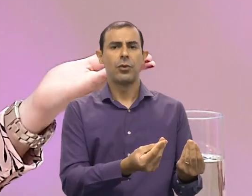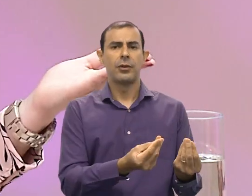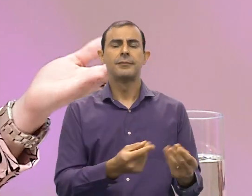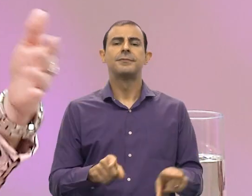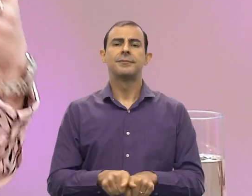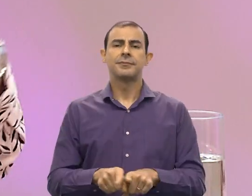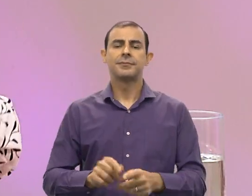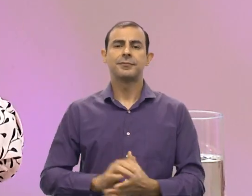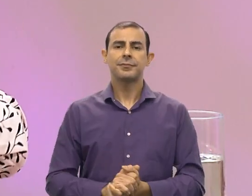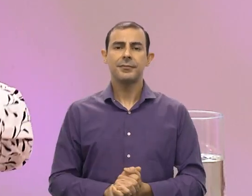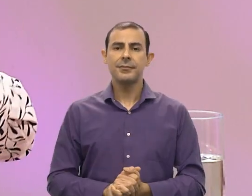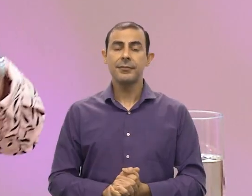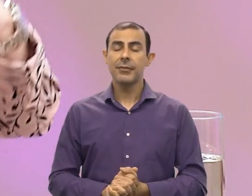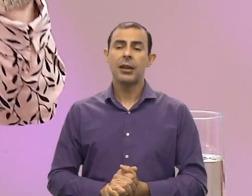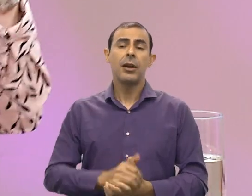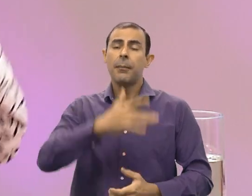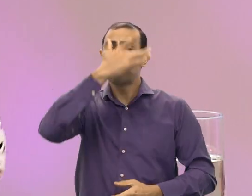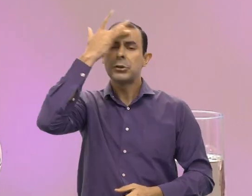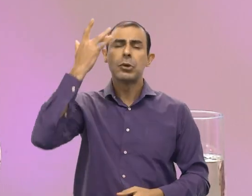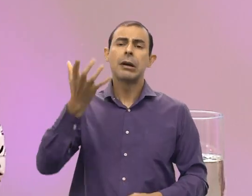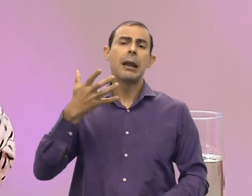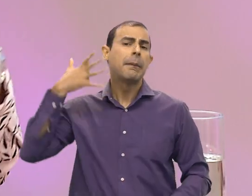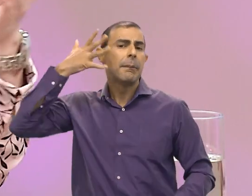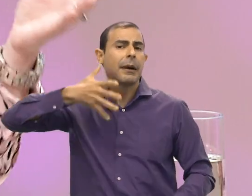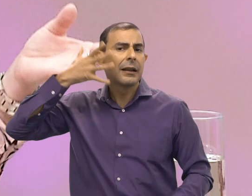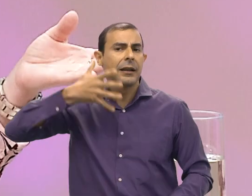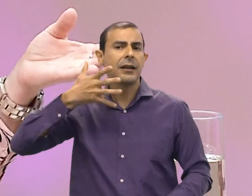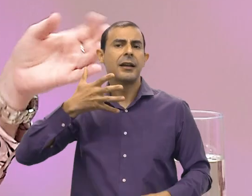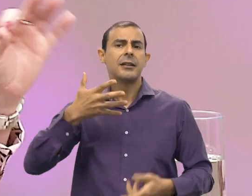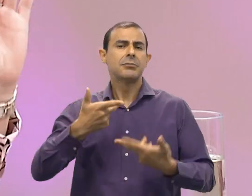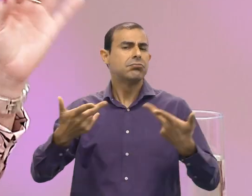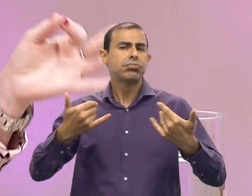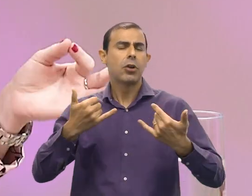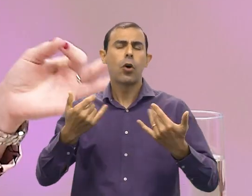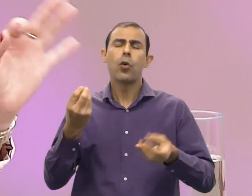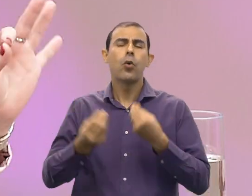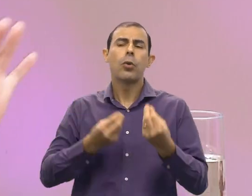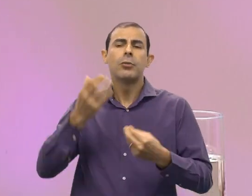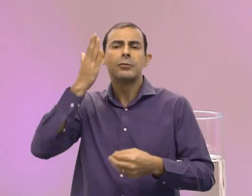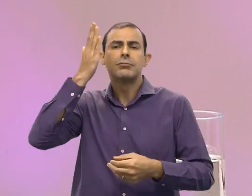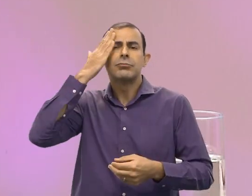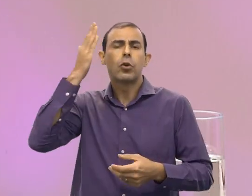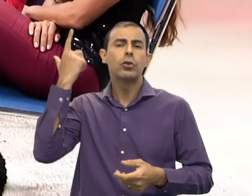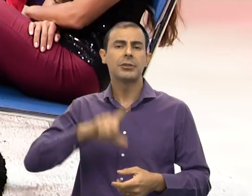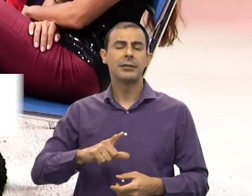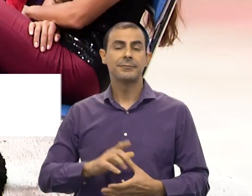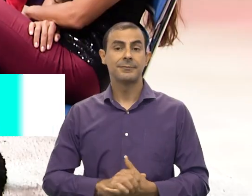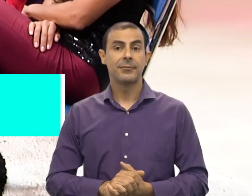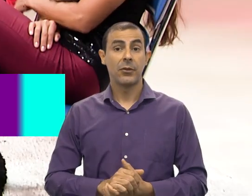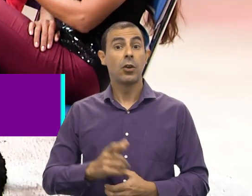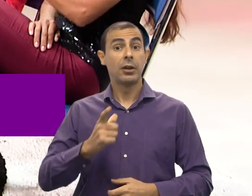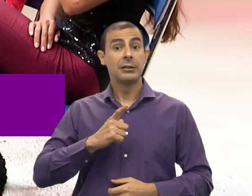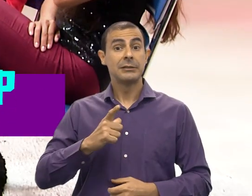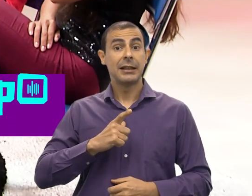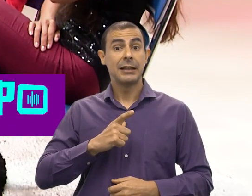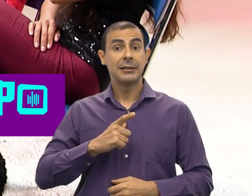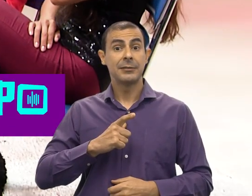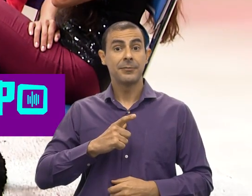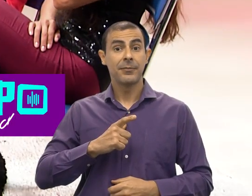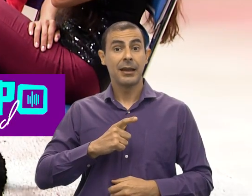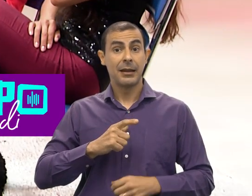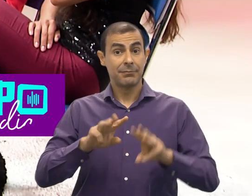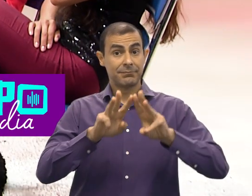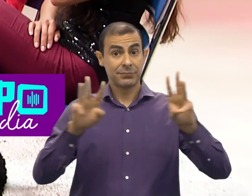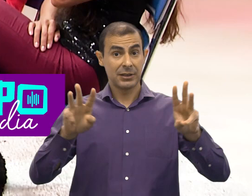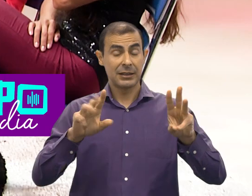ter essa sua palestra, levar essa informação, como que faz? Entra em contato, como que funciona? Nós temos uma página